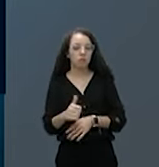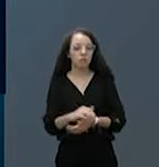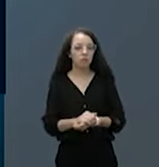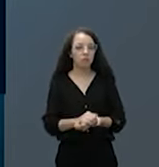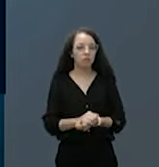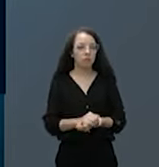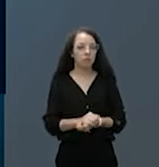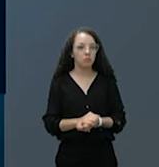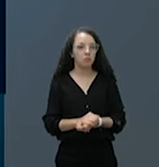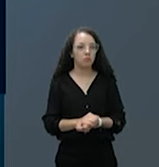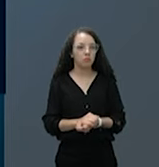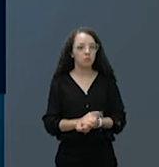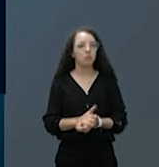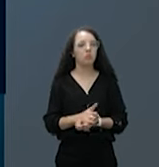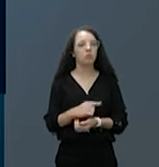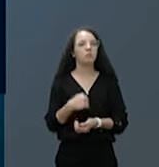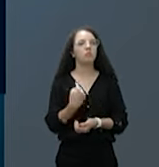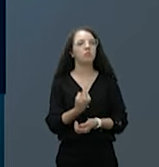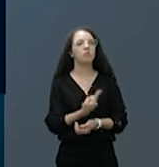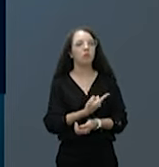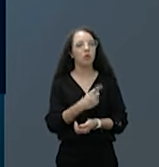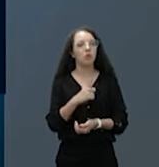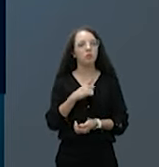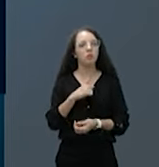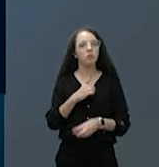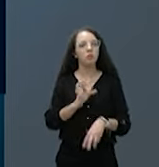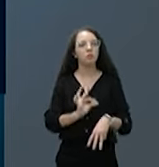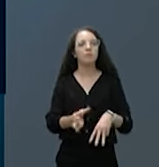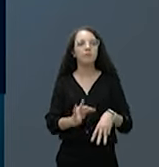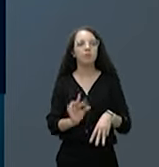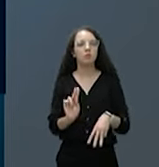Nós temos. Ministro Herman ainda não chegou.